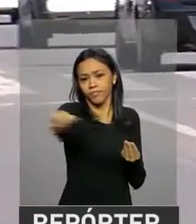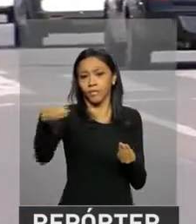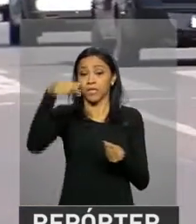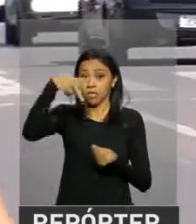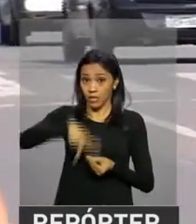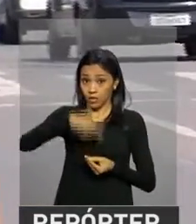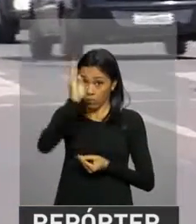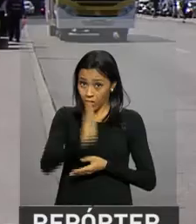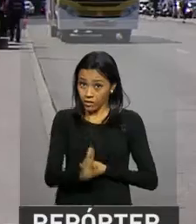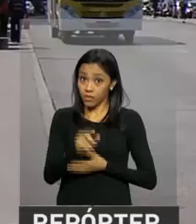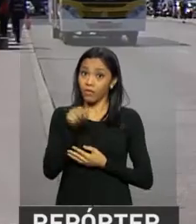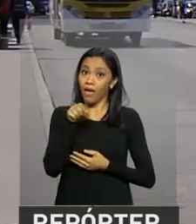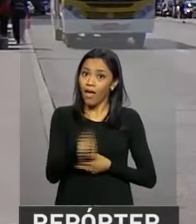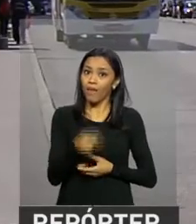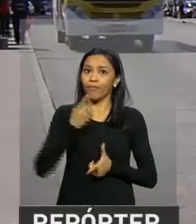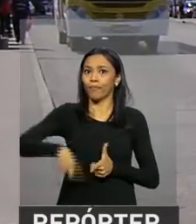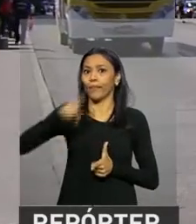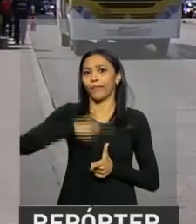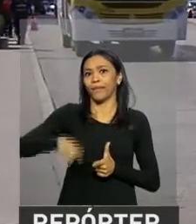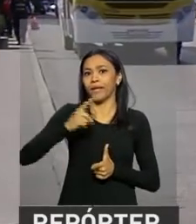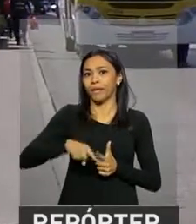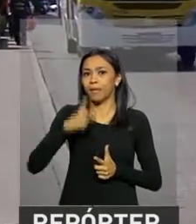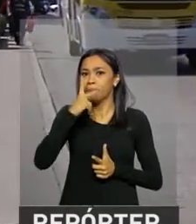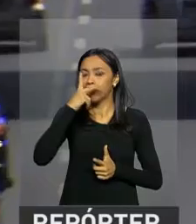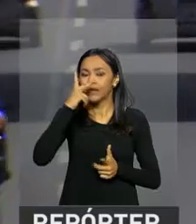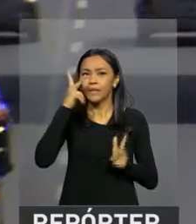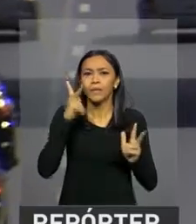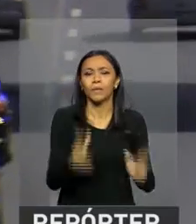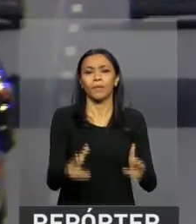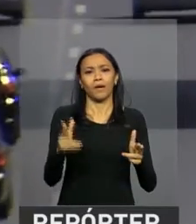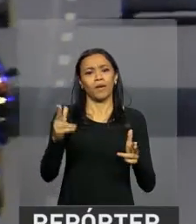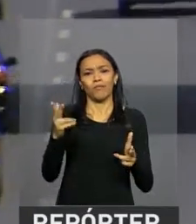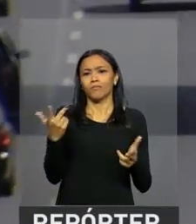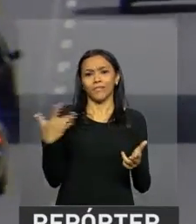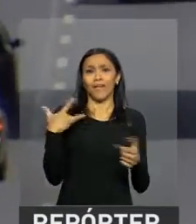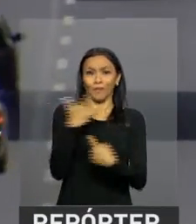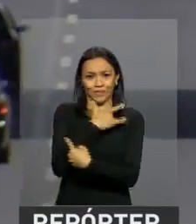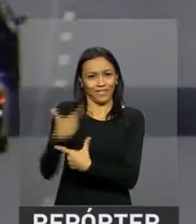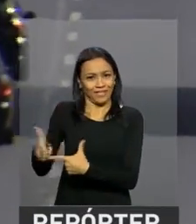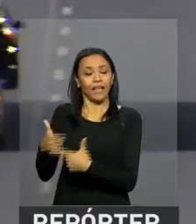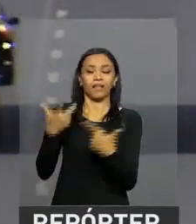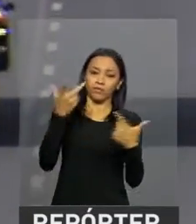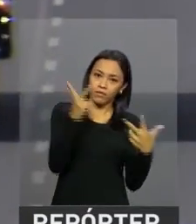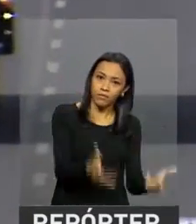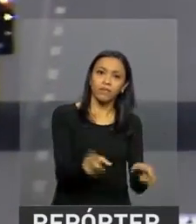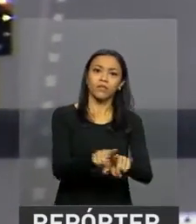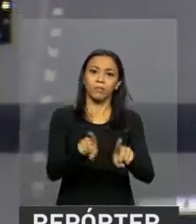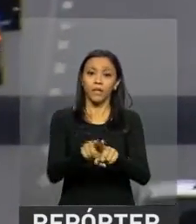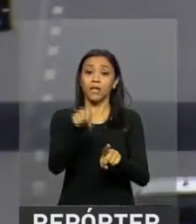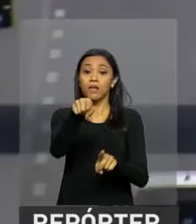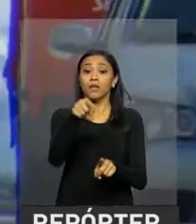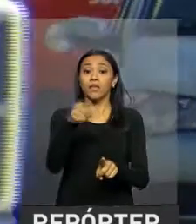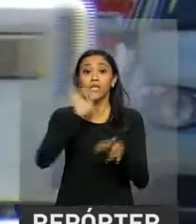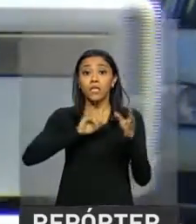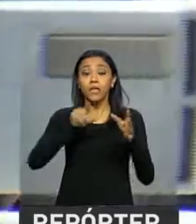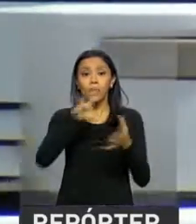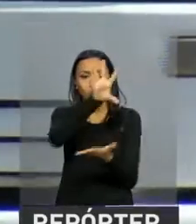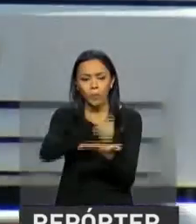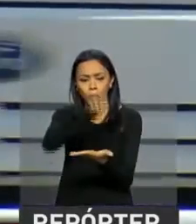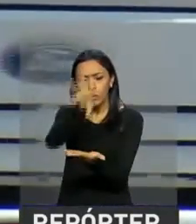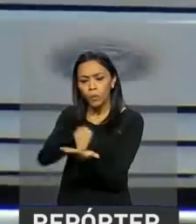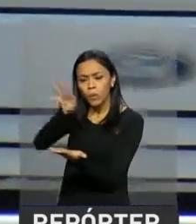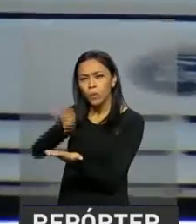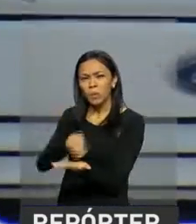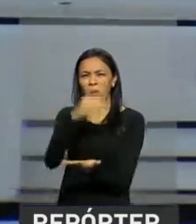considerado pelas autoridades um problema de saúde pública. De acordo com o Ministério da Saúde, o país registra, em média, 45